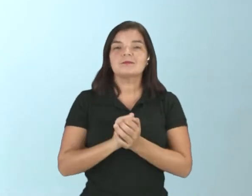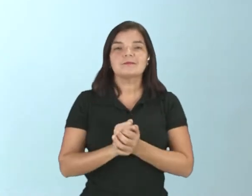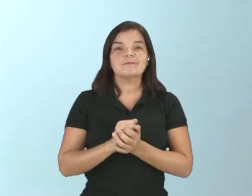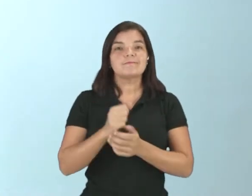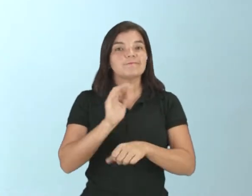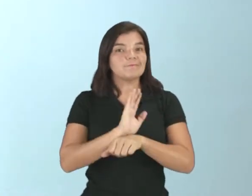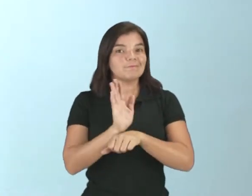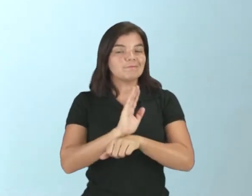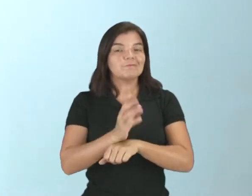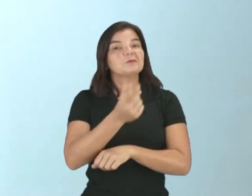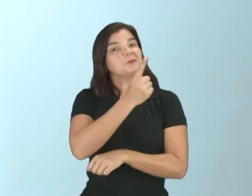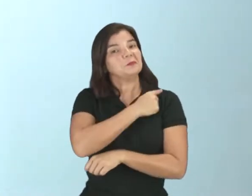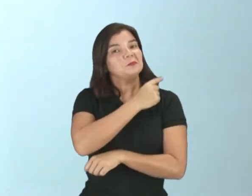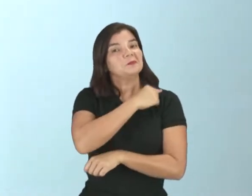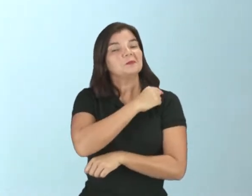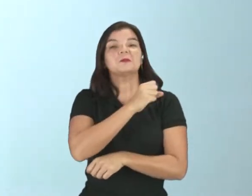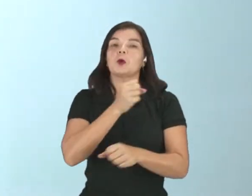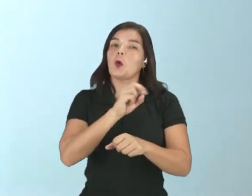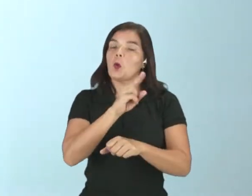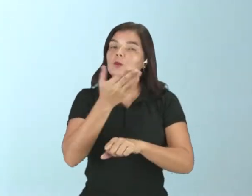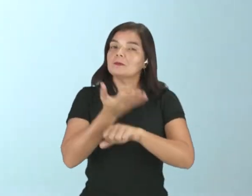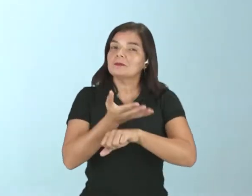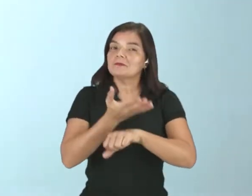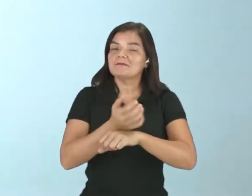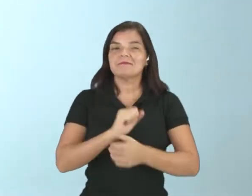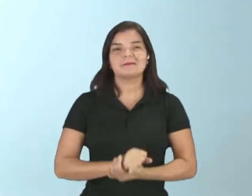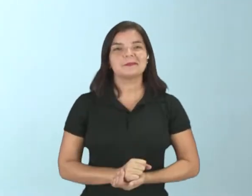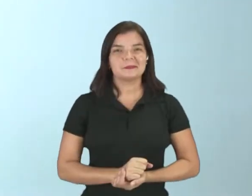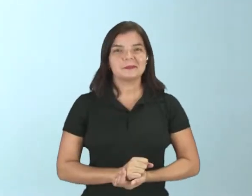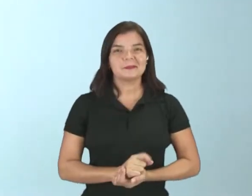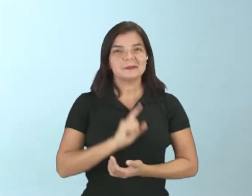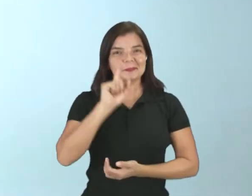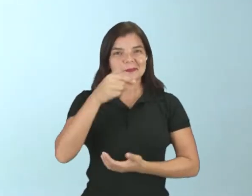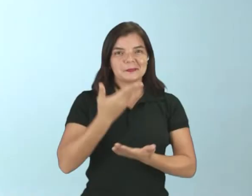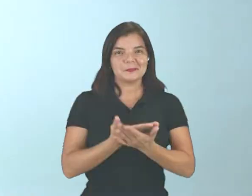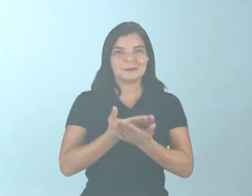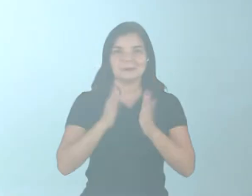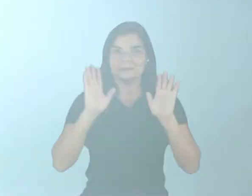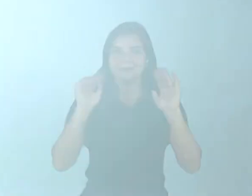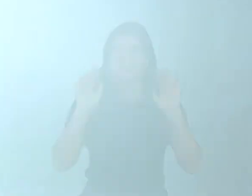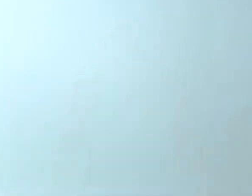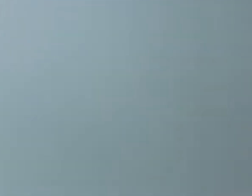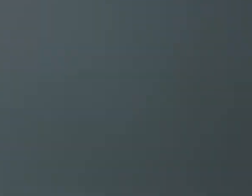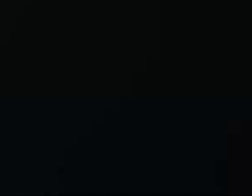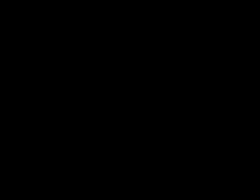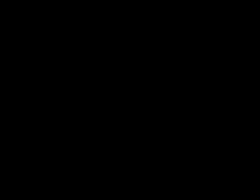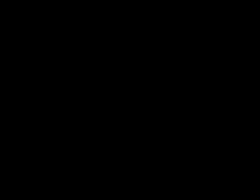série ou disciplina de seu interesse. É isso, a gente se vê em breve. Tchau!